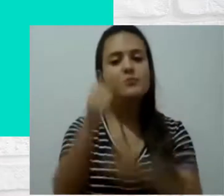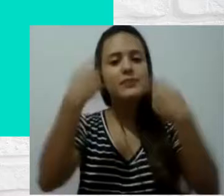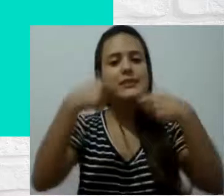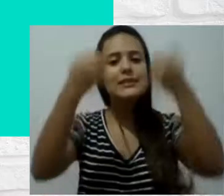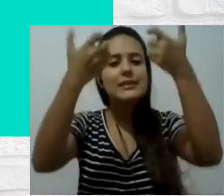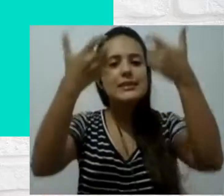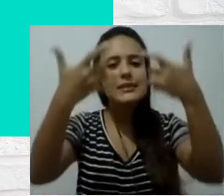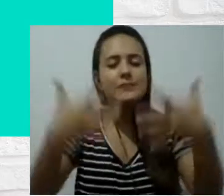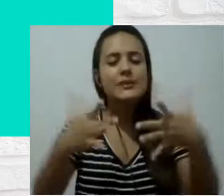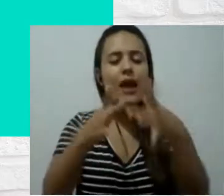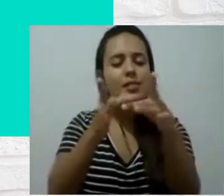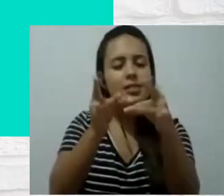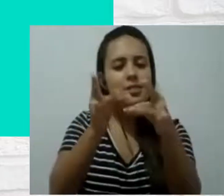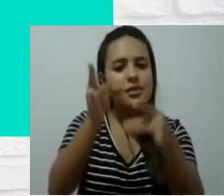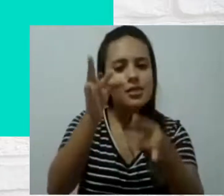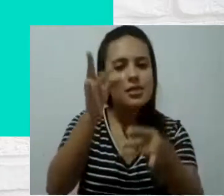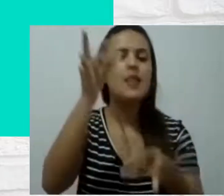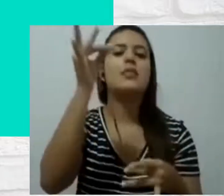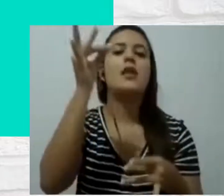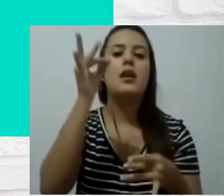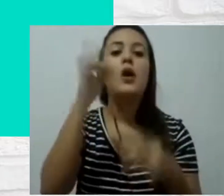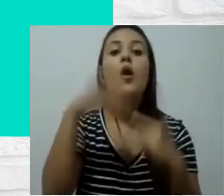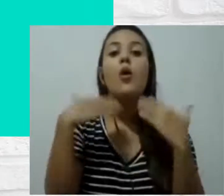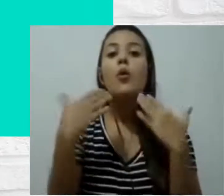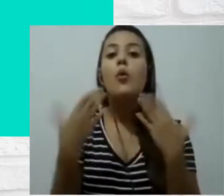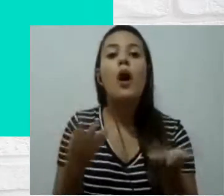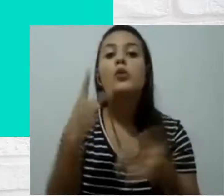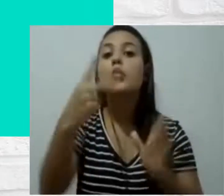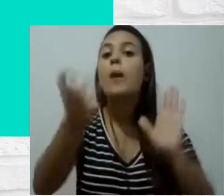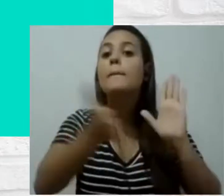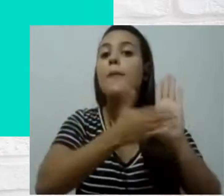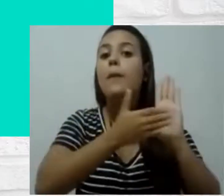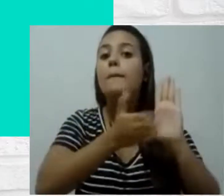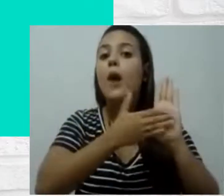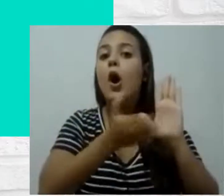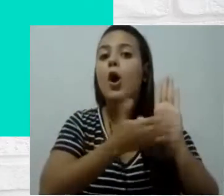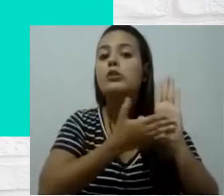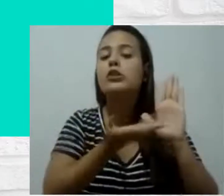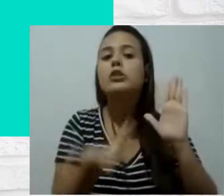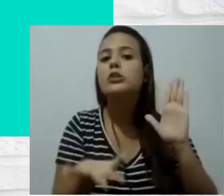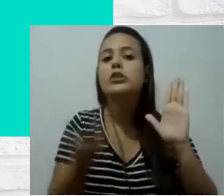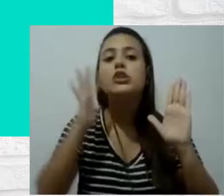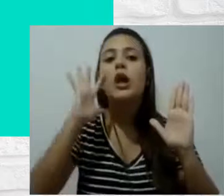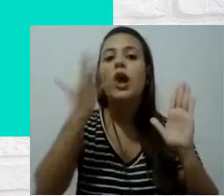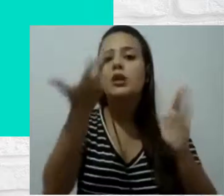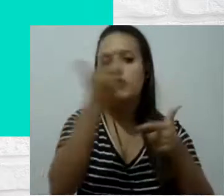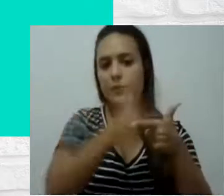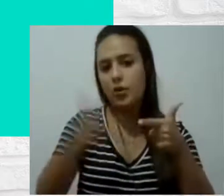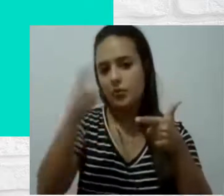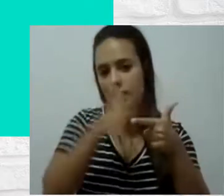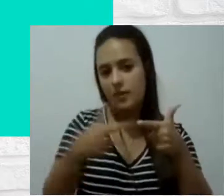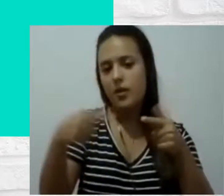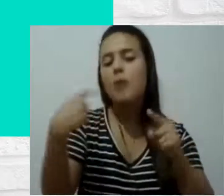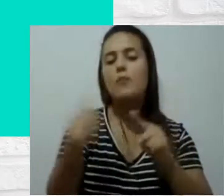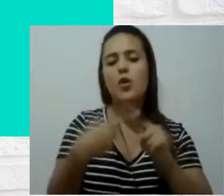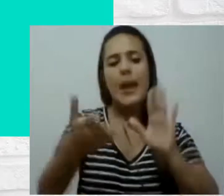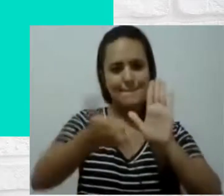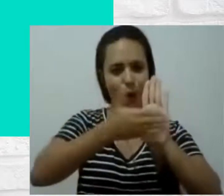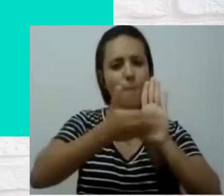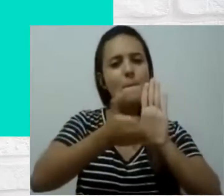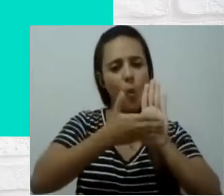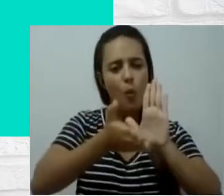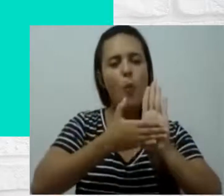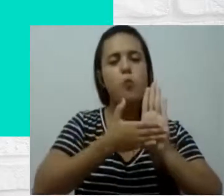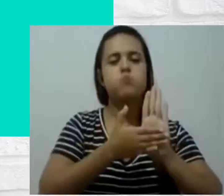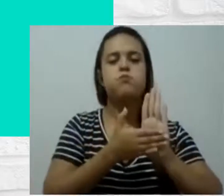bem essa parte importante, porque você precisa explicar bem detalhadamente qual é a sua